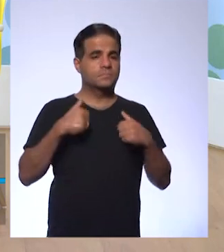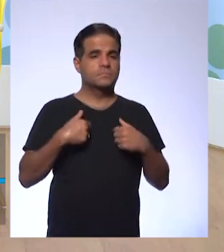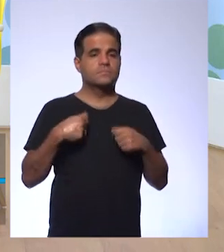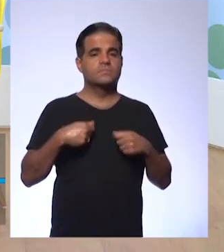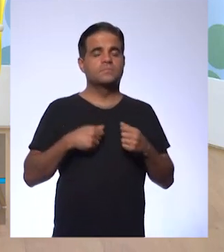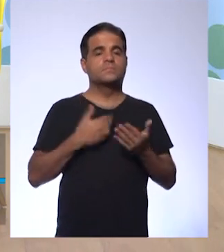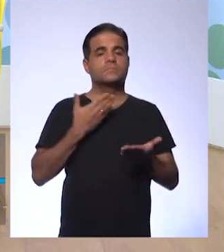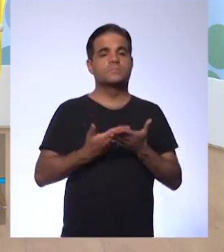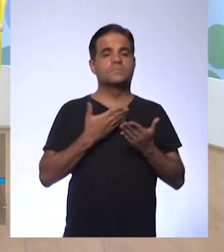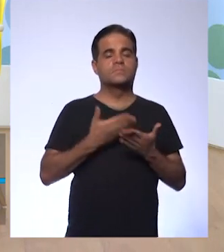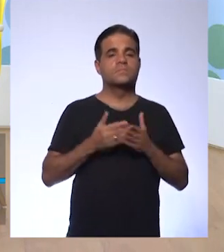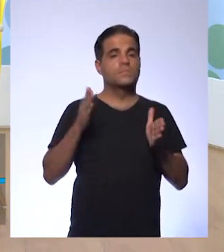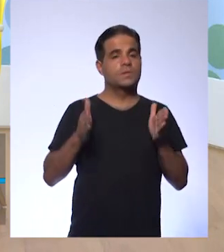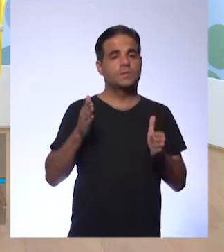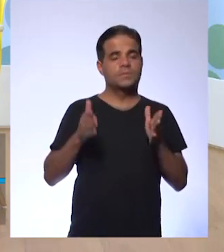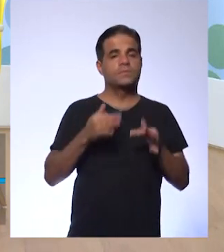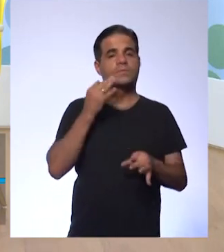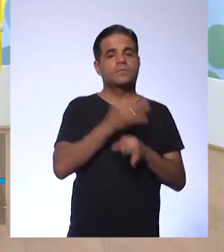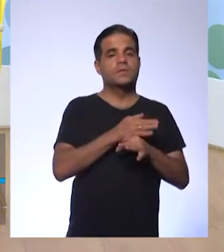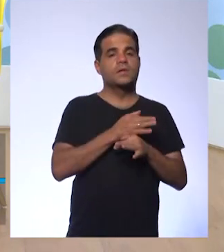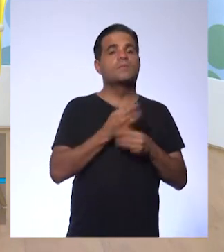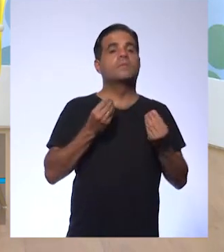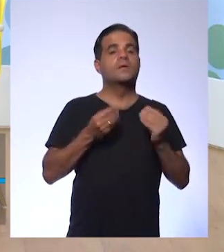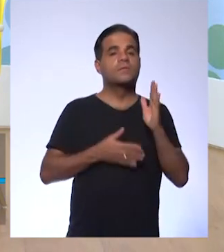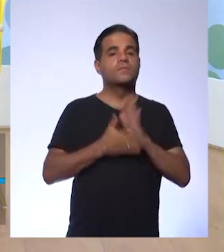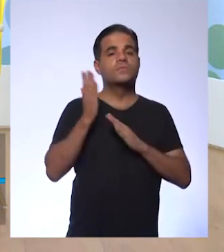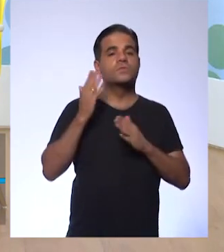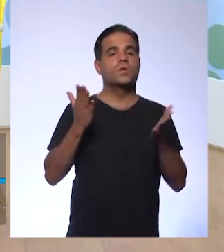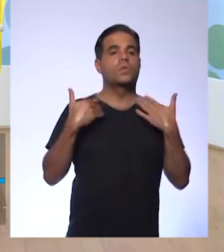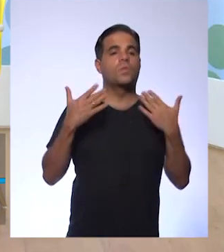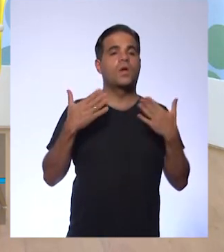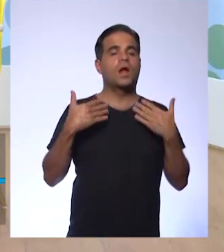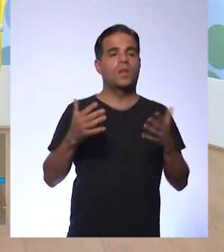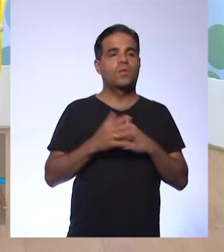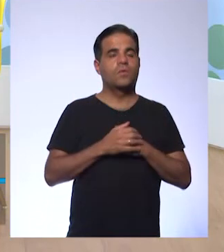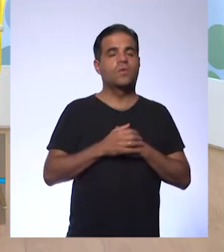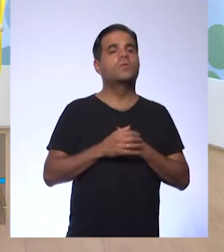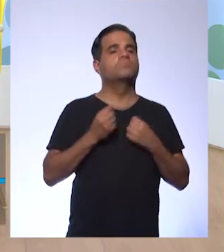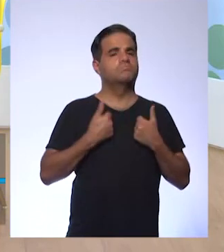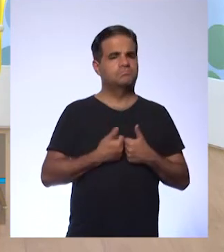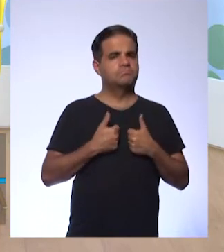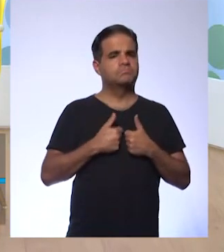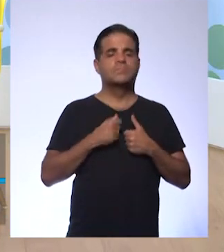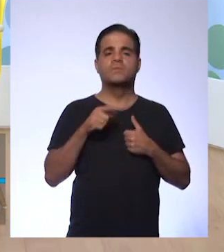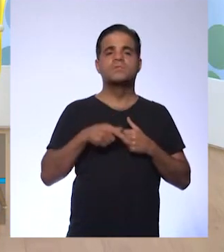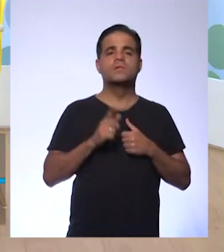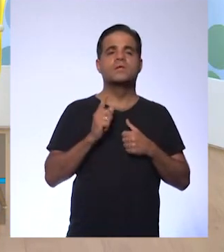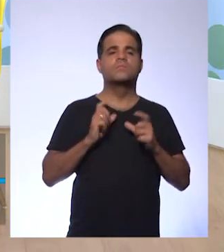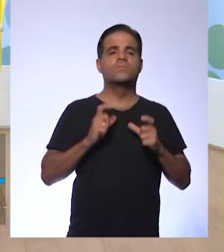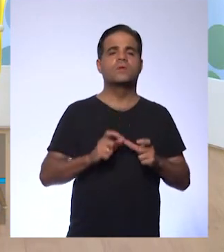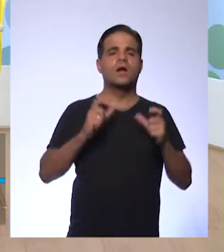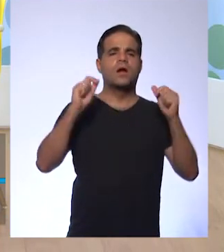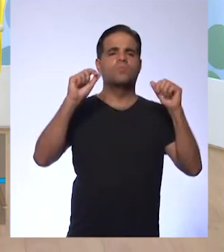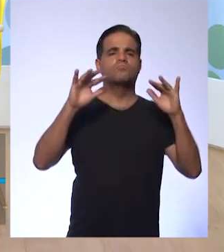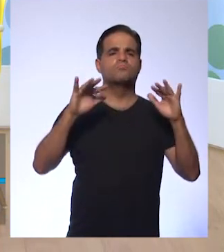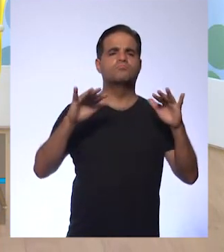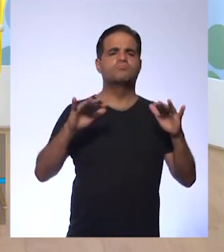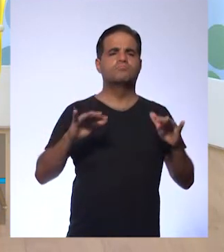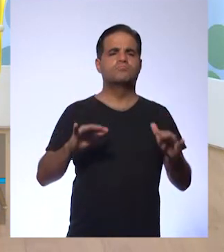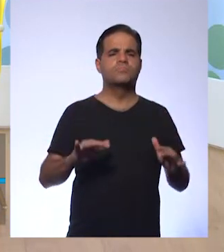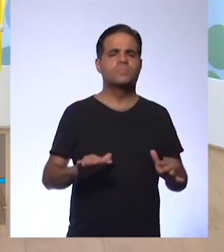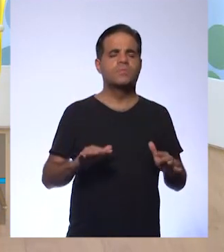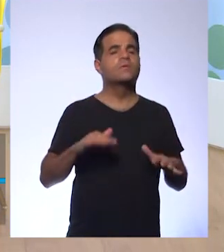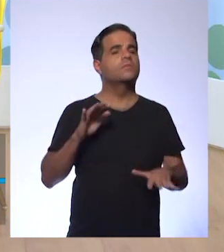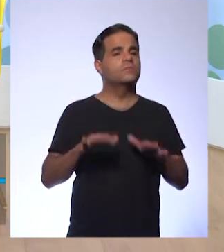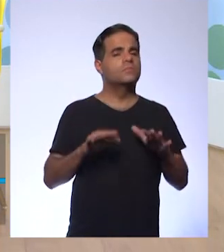viajar durante as férias para fugir do calor. Muito bem, aí você ia para um lugar com neve, provavelmente.